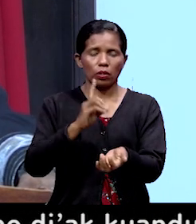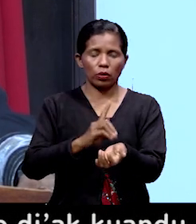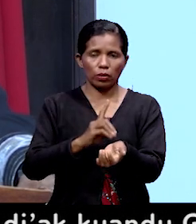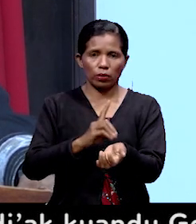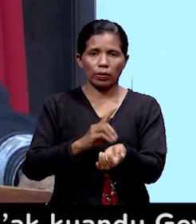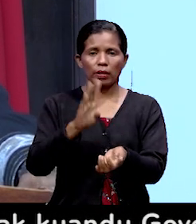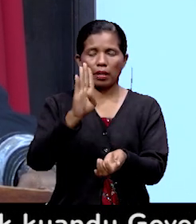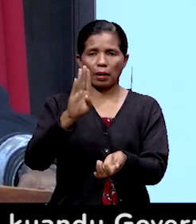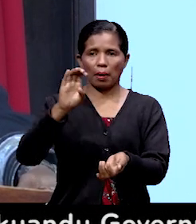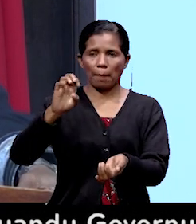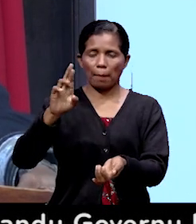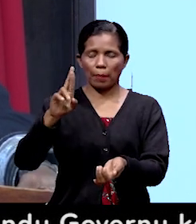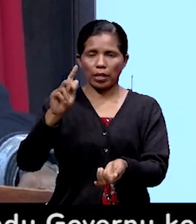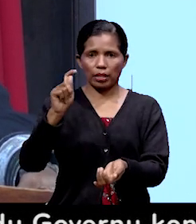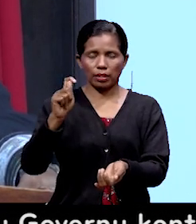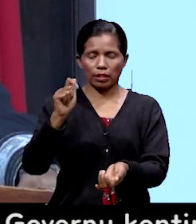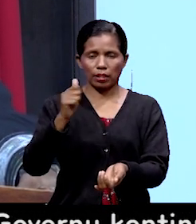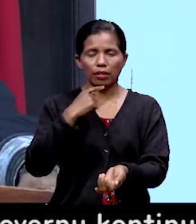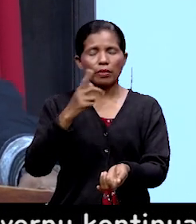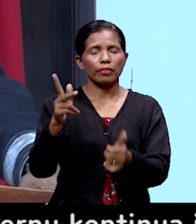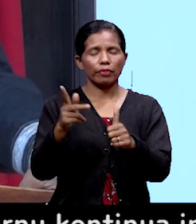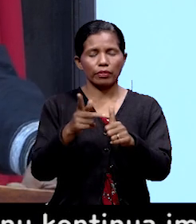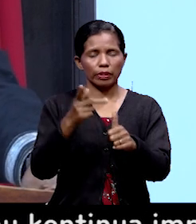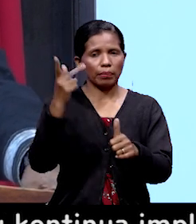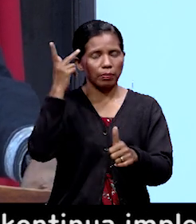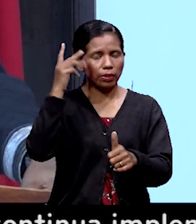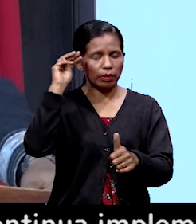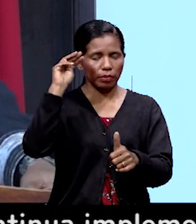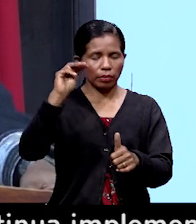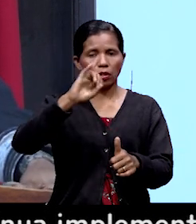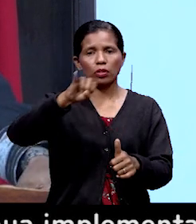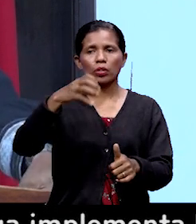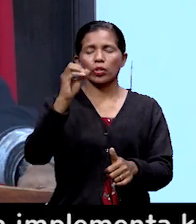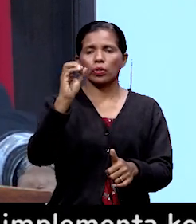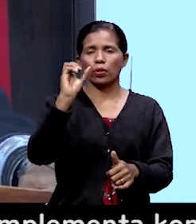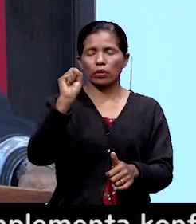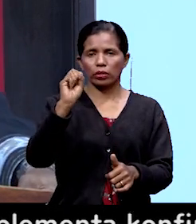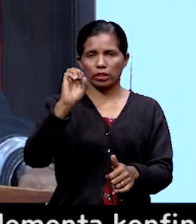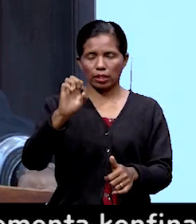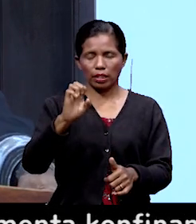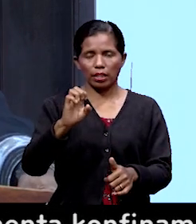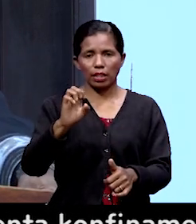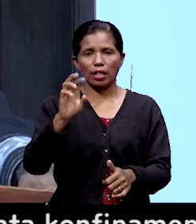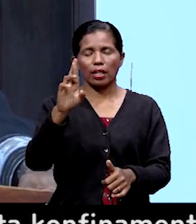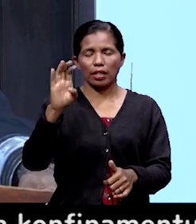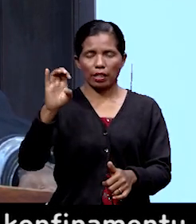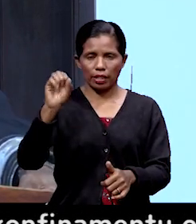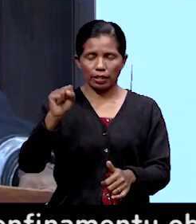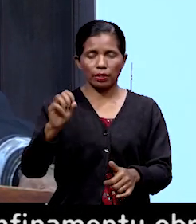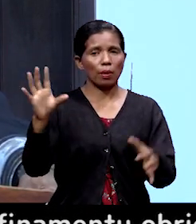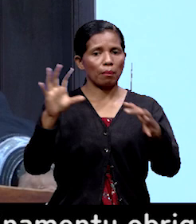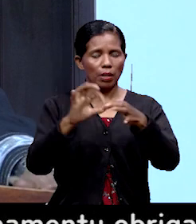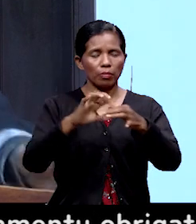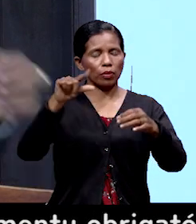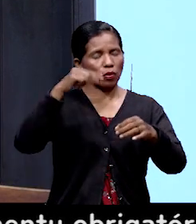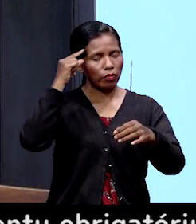nomeamos a senhora vice-primeira-ministra, engenheiro Zé Reis, membros do governo, senhor Roto, que durante